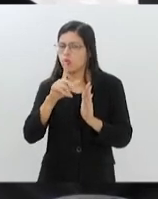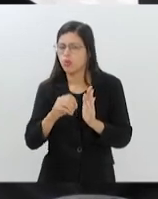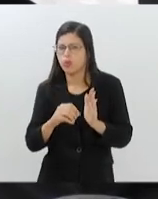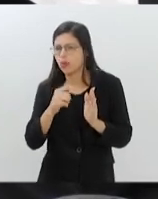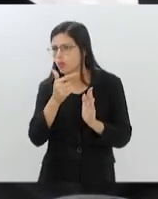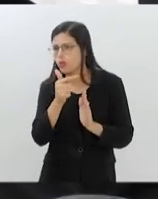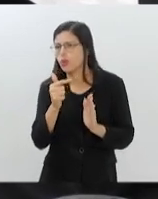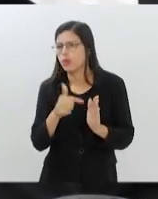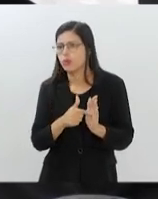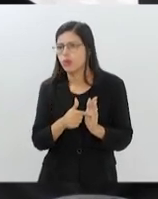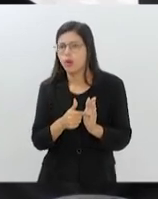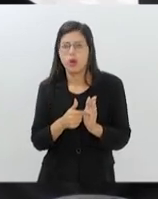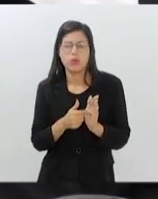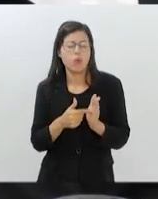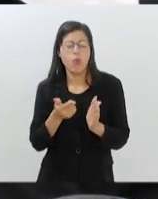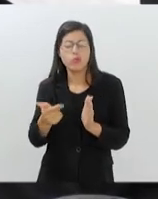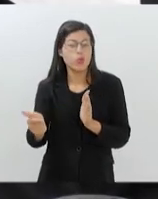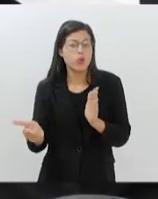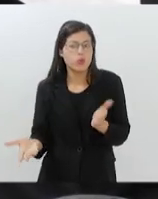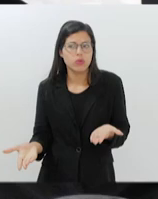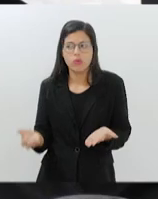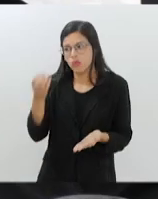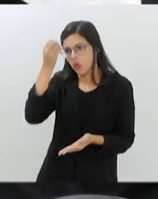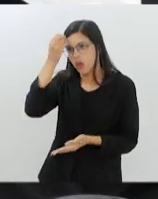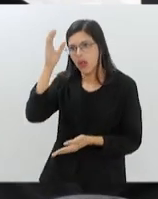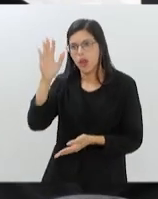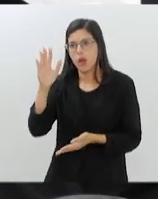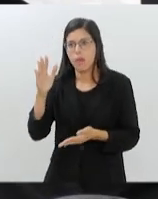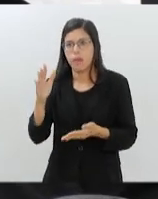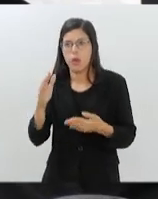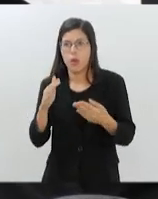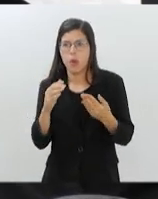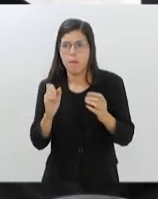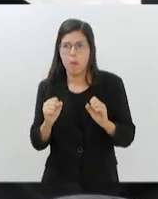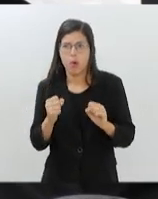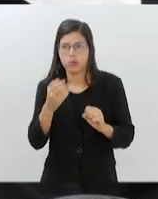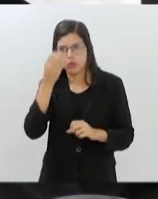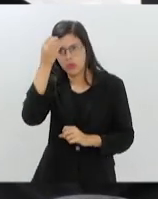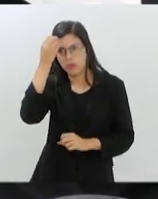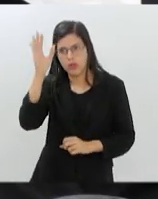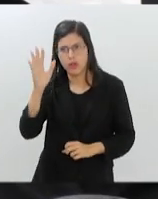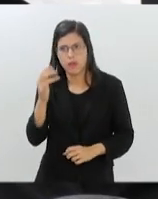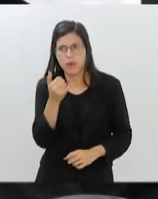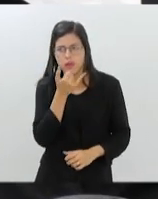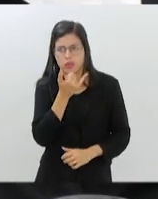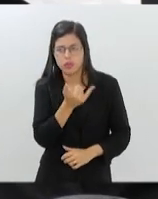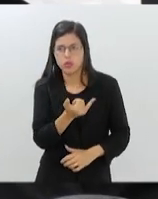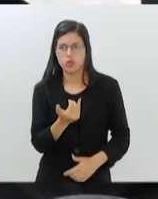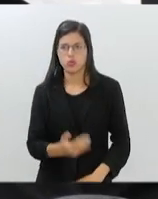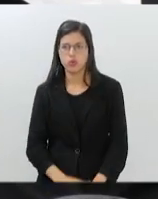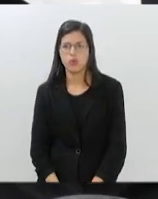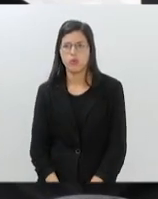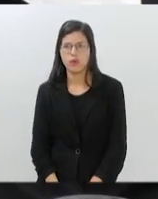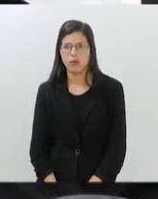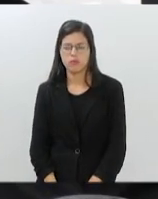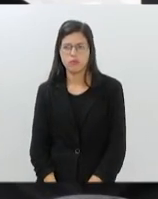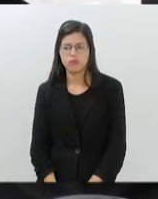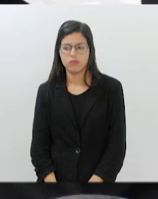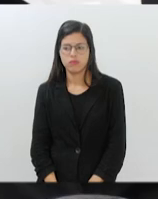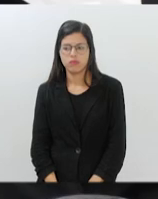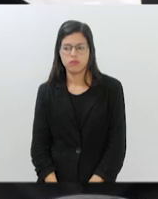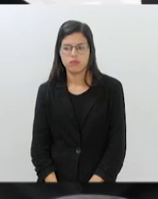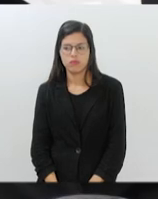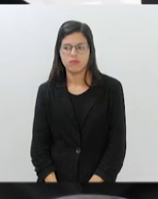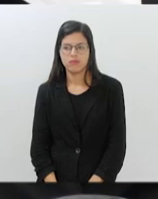simplesmente não lembro eu posso não me lembrar Desculpa assim Tod